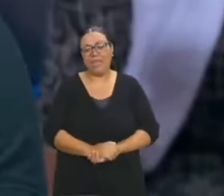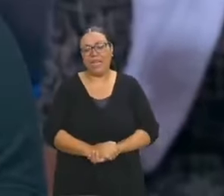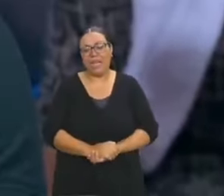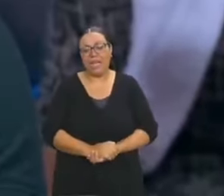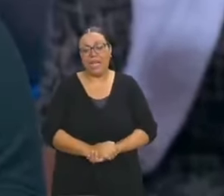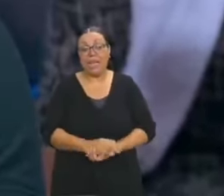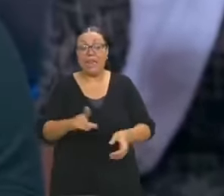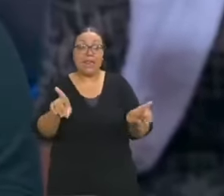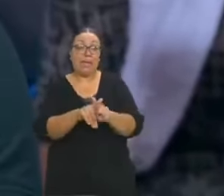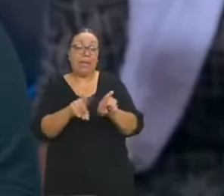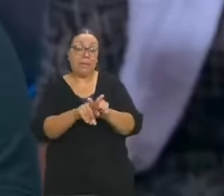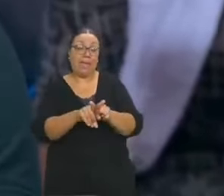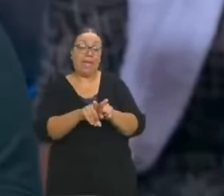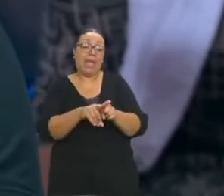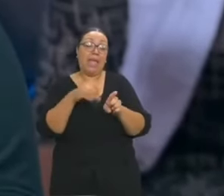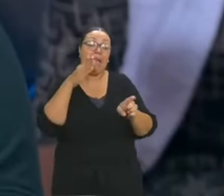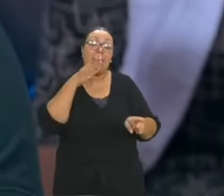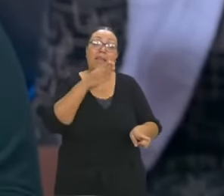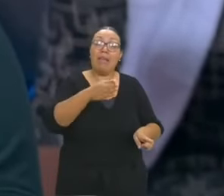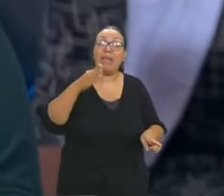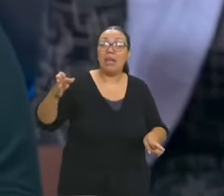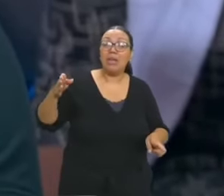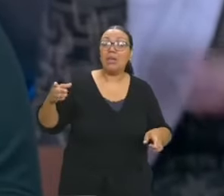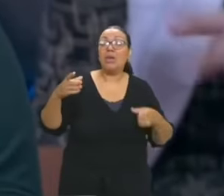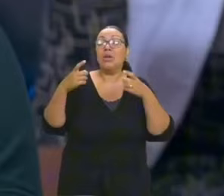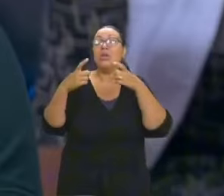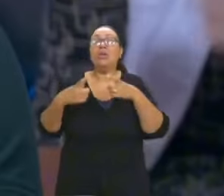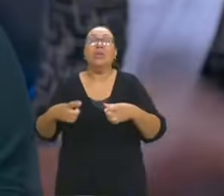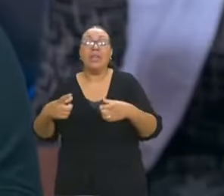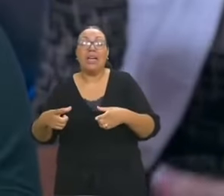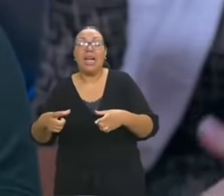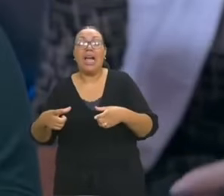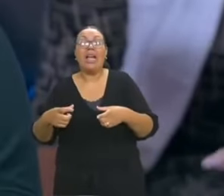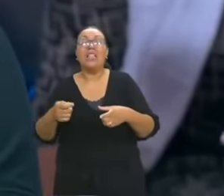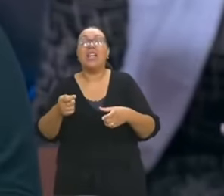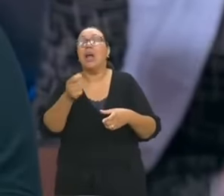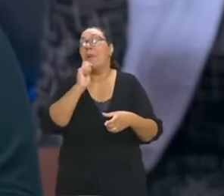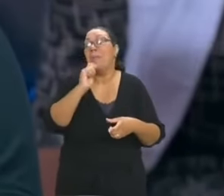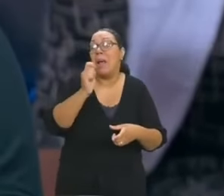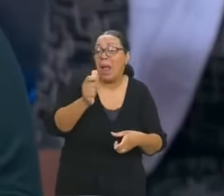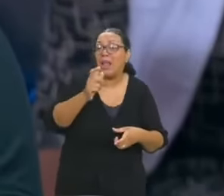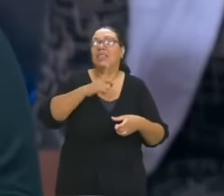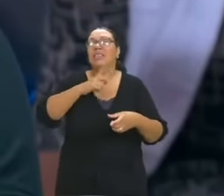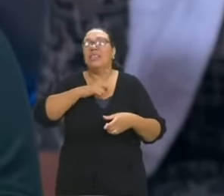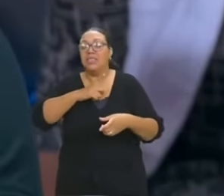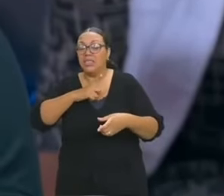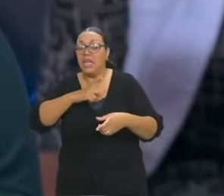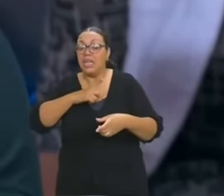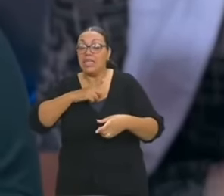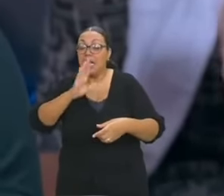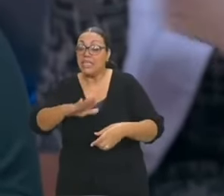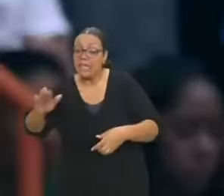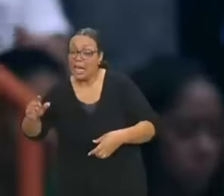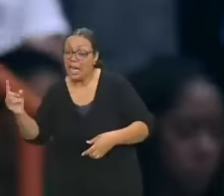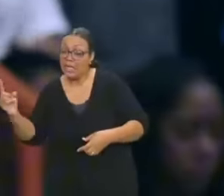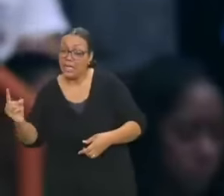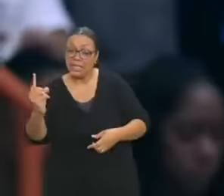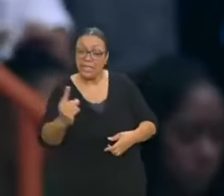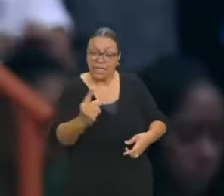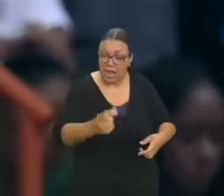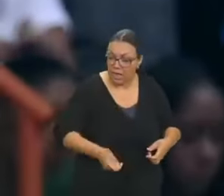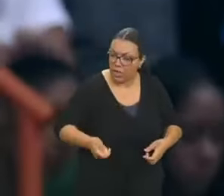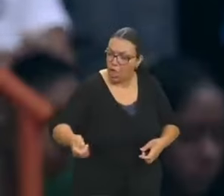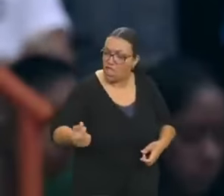com os traficantes, né, que ficavam na porta do projeto, por exemplo, oferecendo dinheiro para as crianças, enquanto a gente estava entrando com as crianças ali na porta,